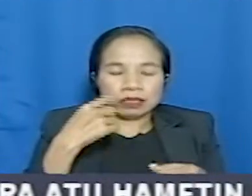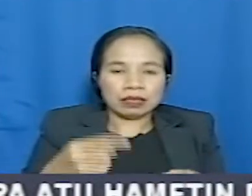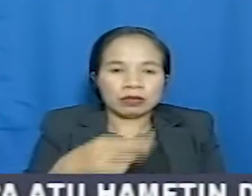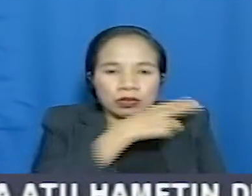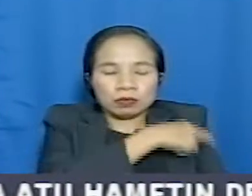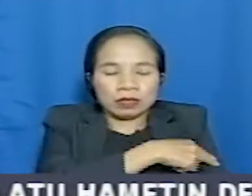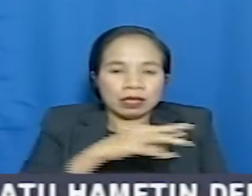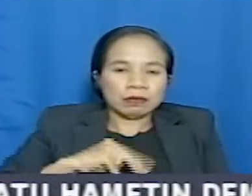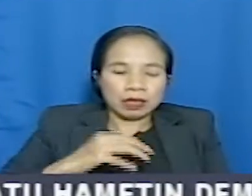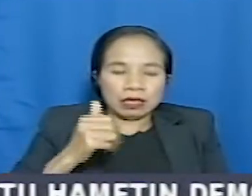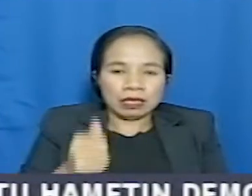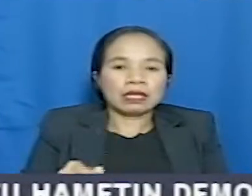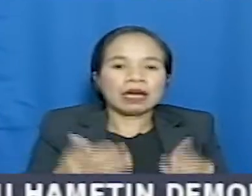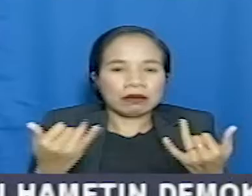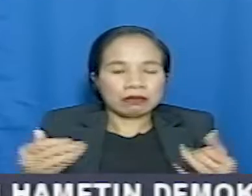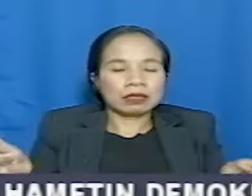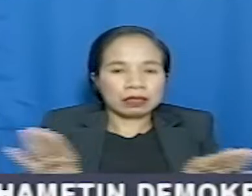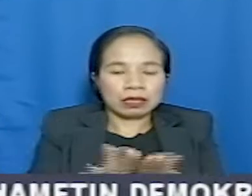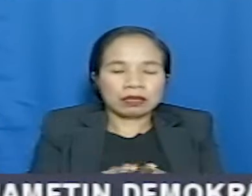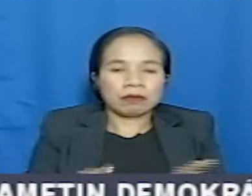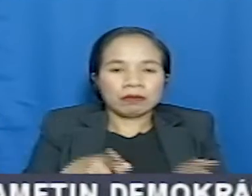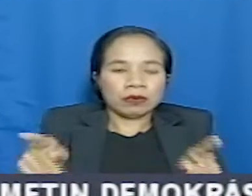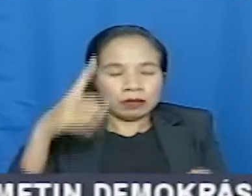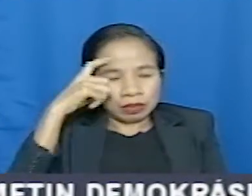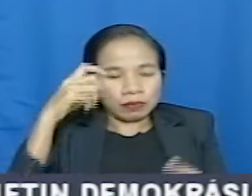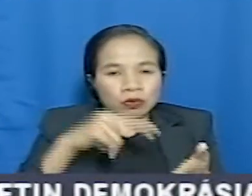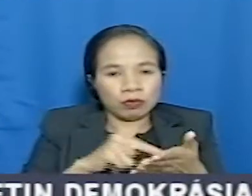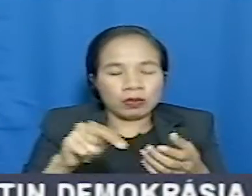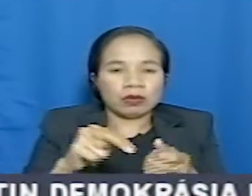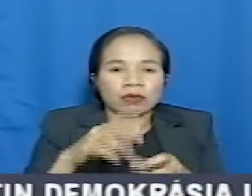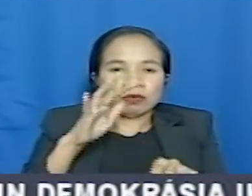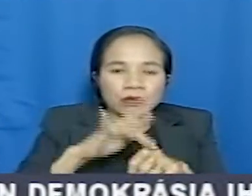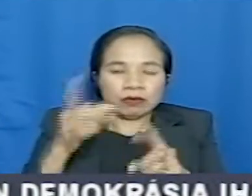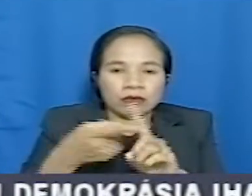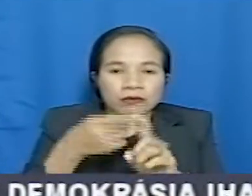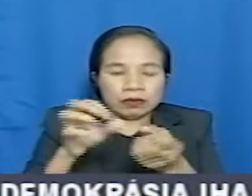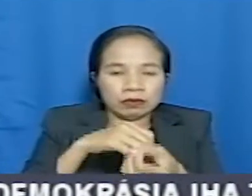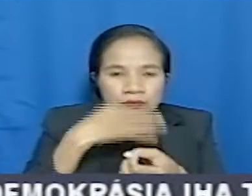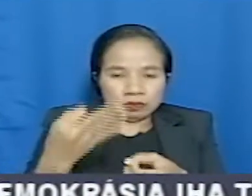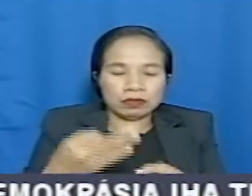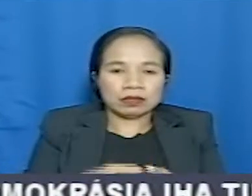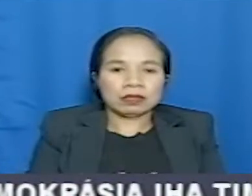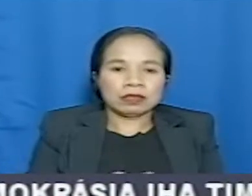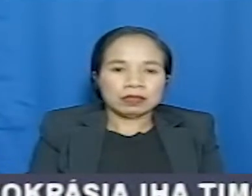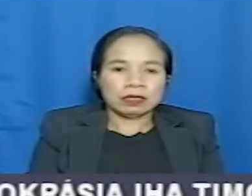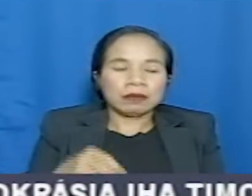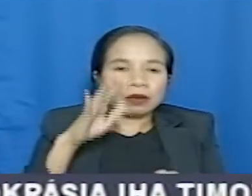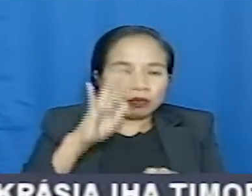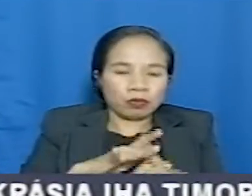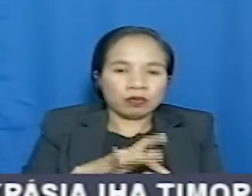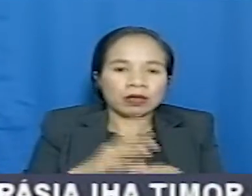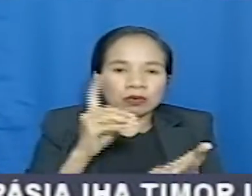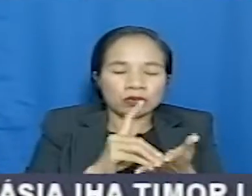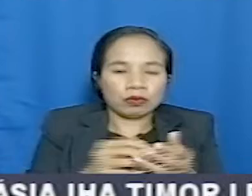Maliana provisório ta capa público tama número caso confirmado positivo COVID-19 neve afeita para profissional saúde hamutu